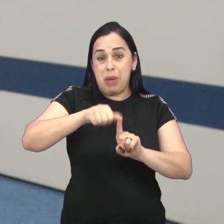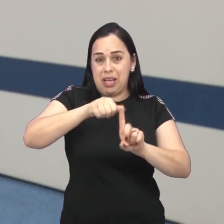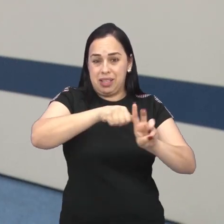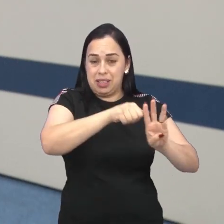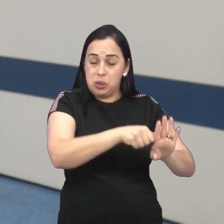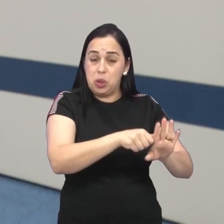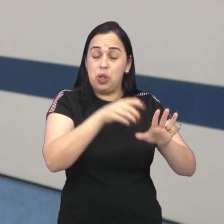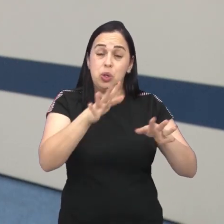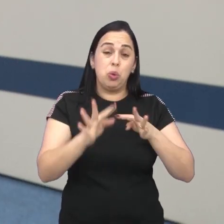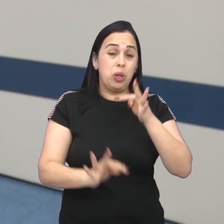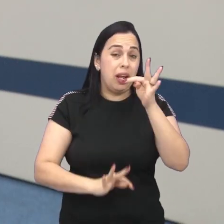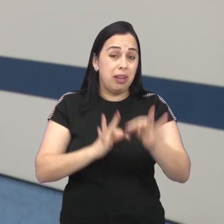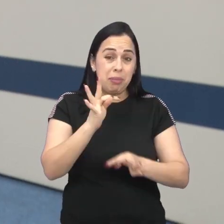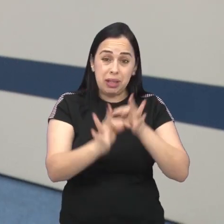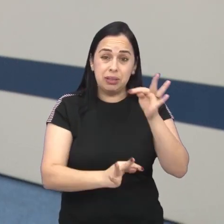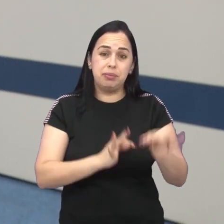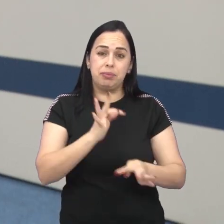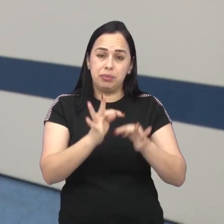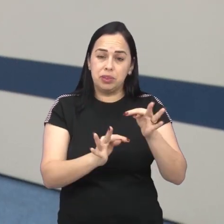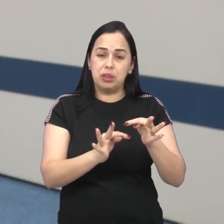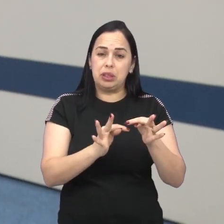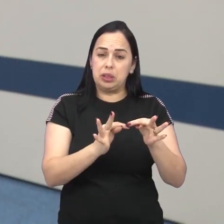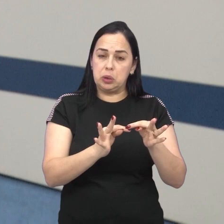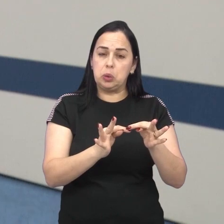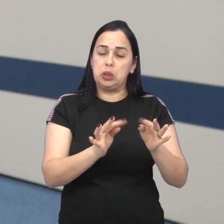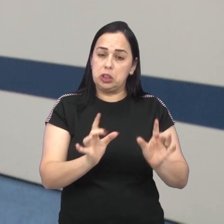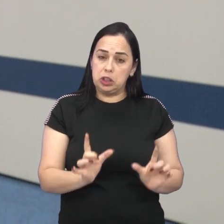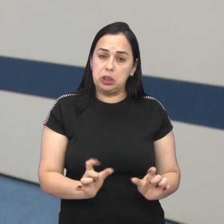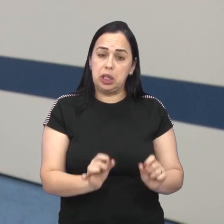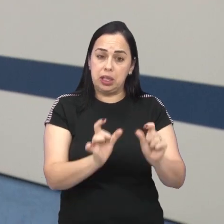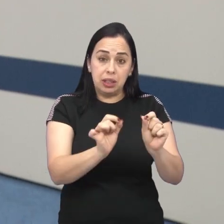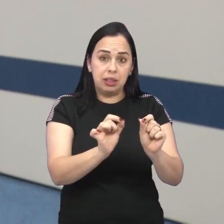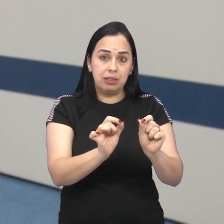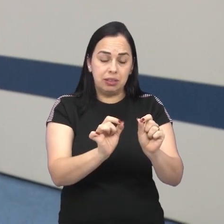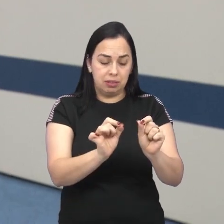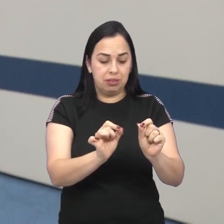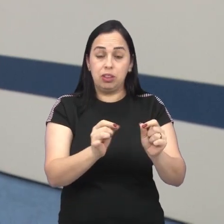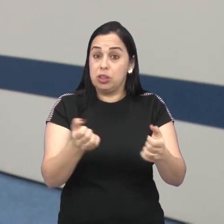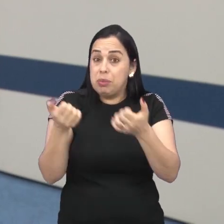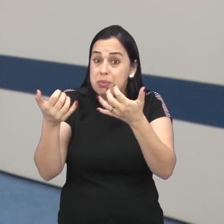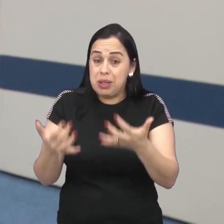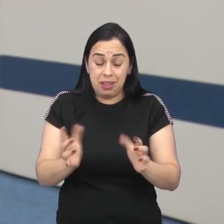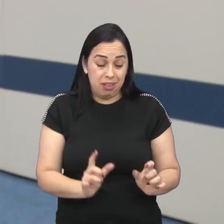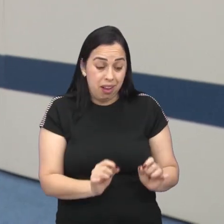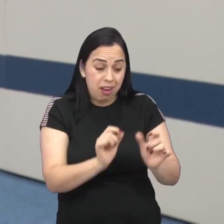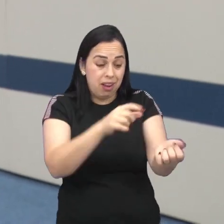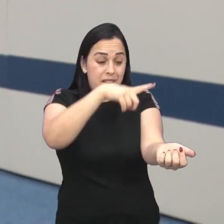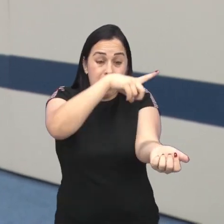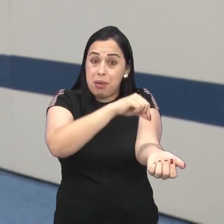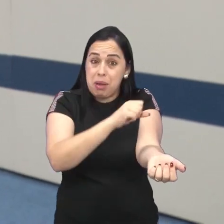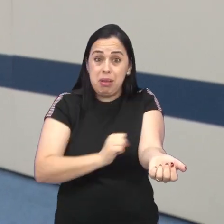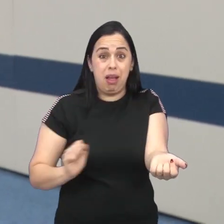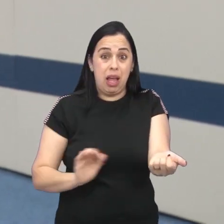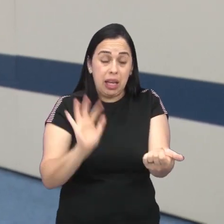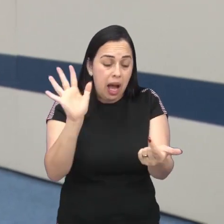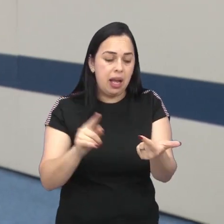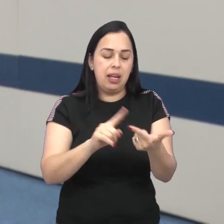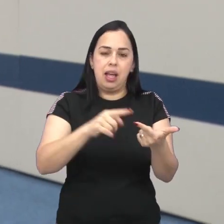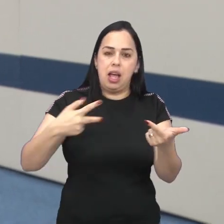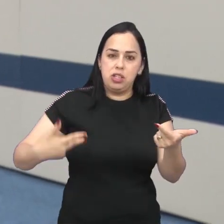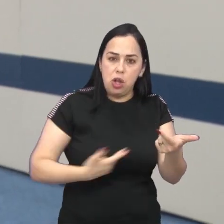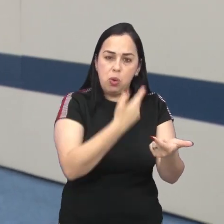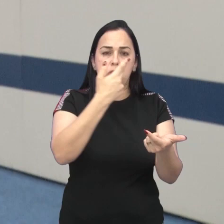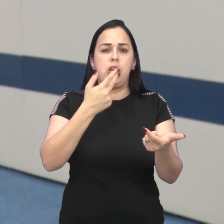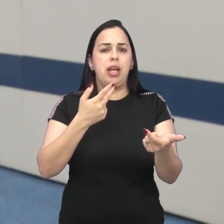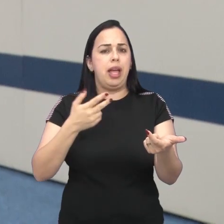negativo mensal, e um tratamento oncológico, que nós estamos falando de câncer, que a quimioterapia é cara,